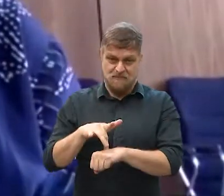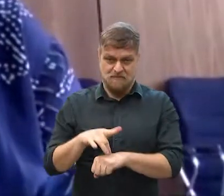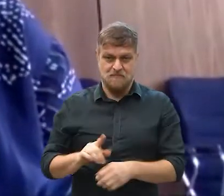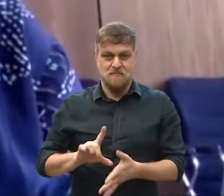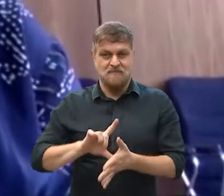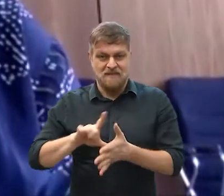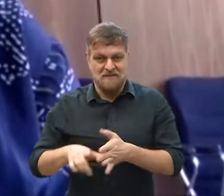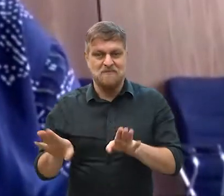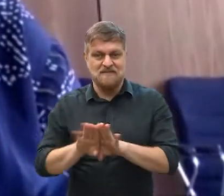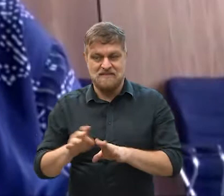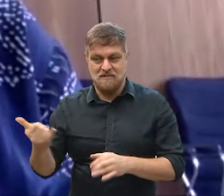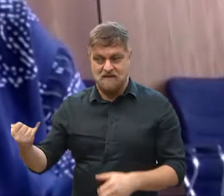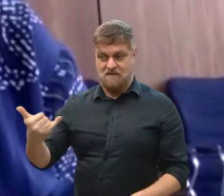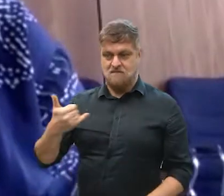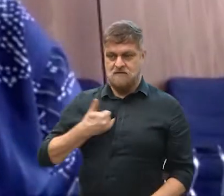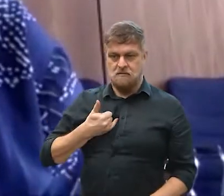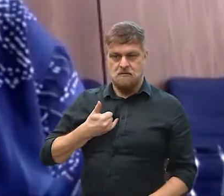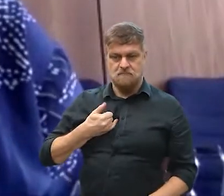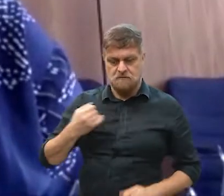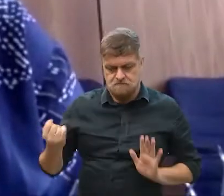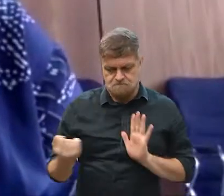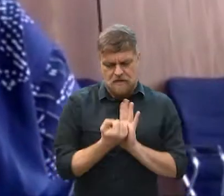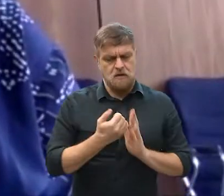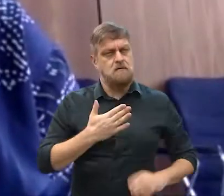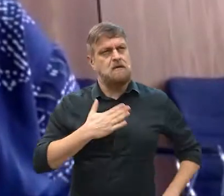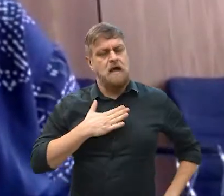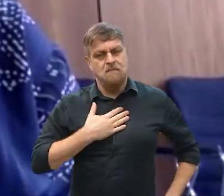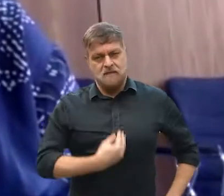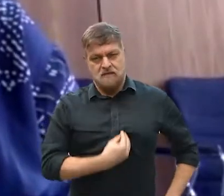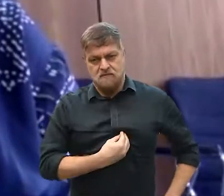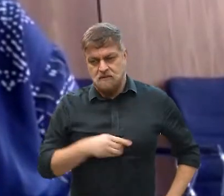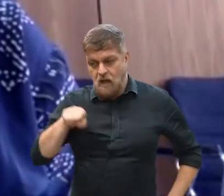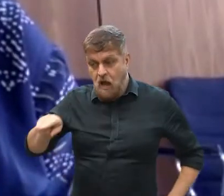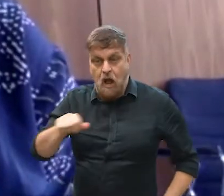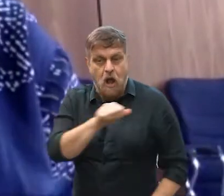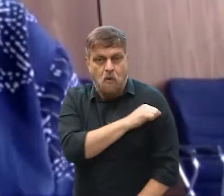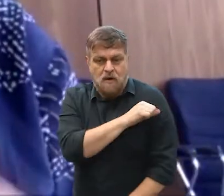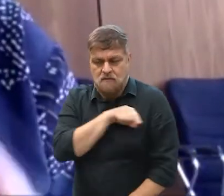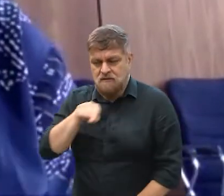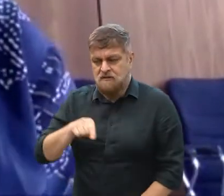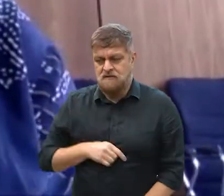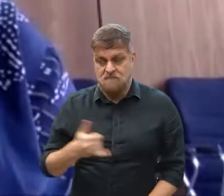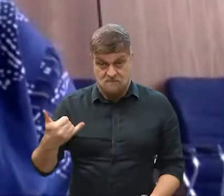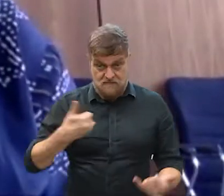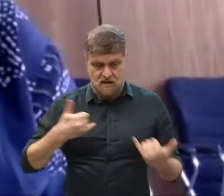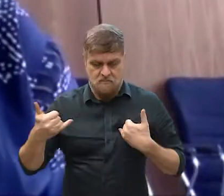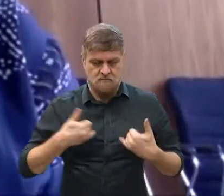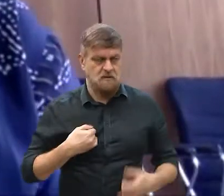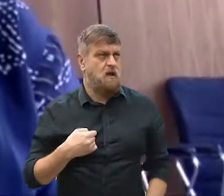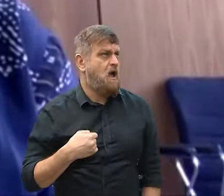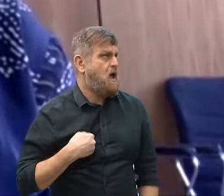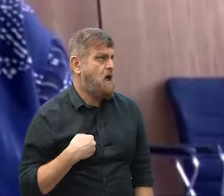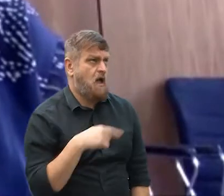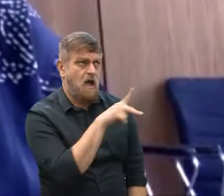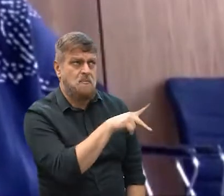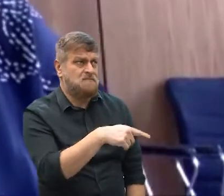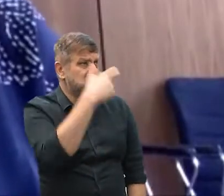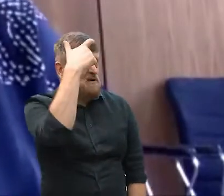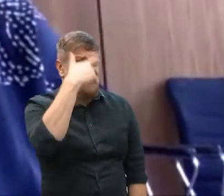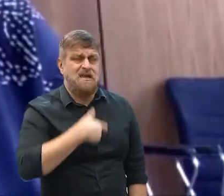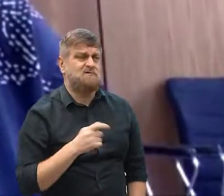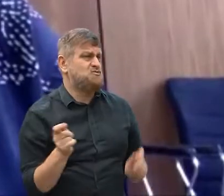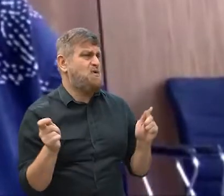segunda fala que me marcou muito foi os estudantes falarem que eles não se sentiam capazes. Você vê alunos